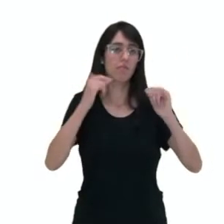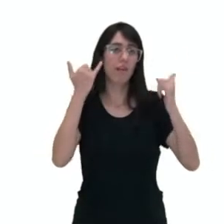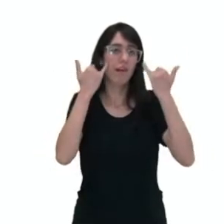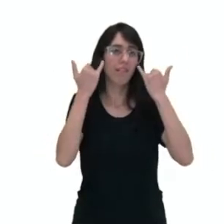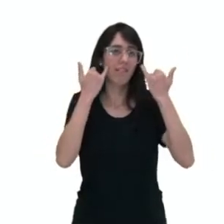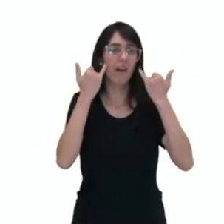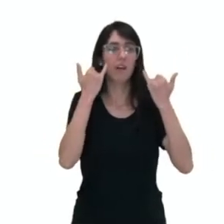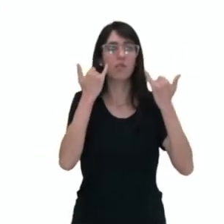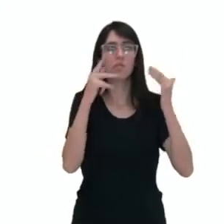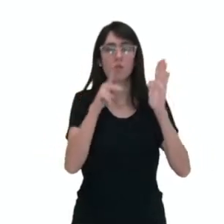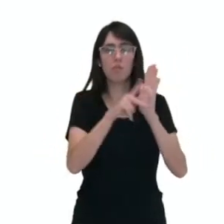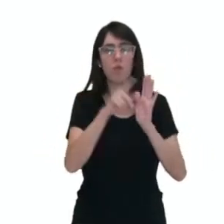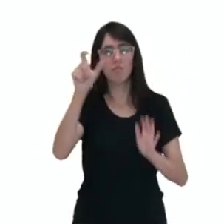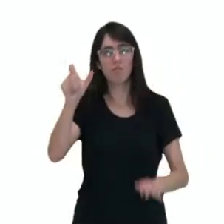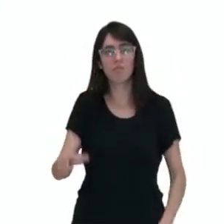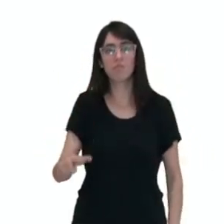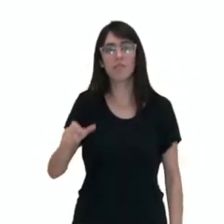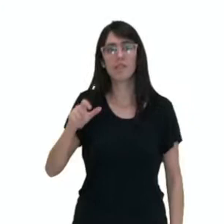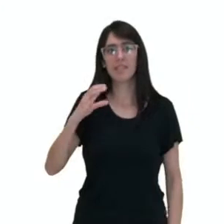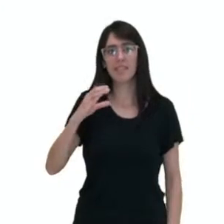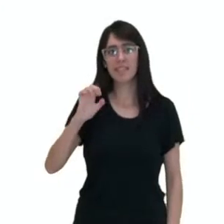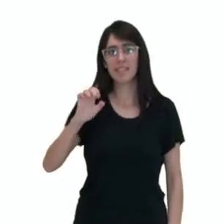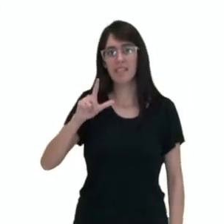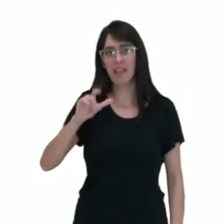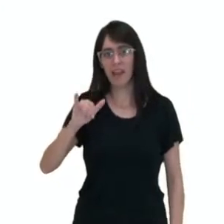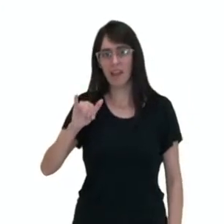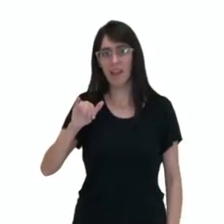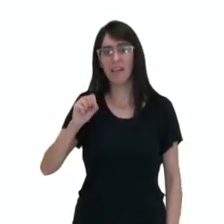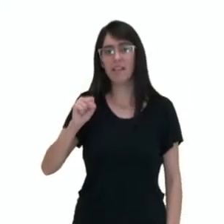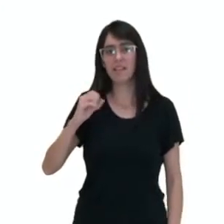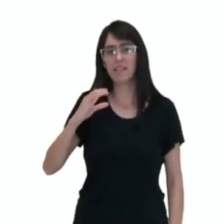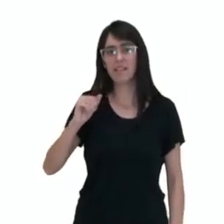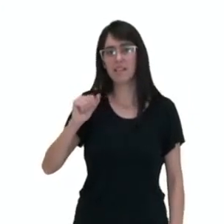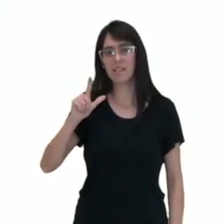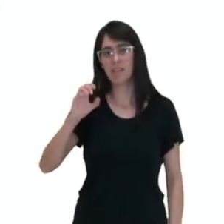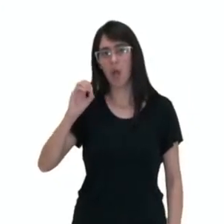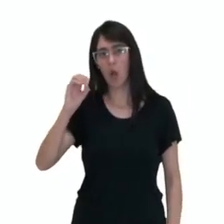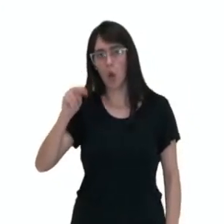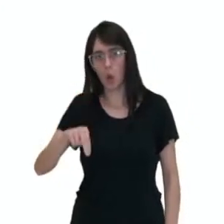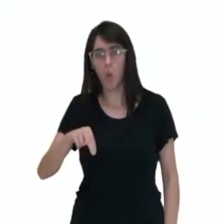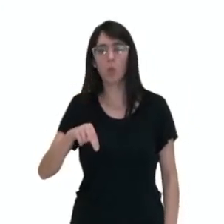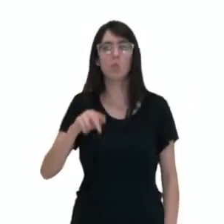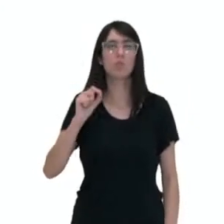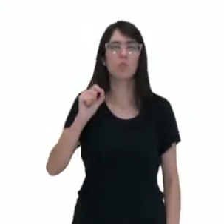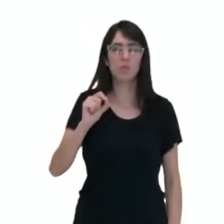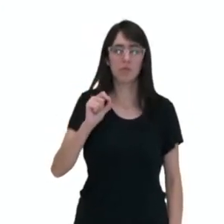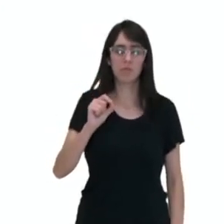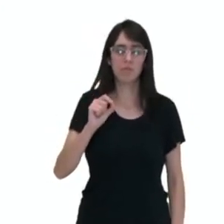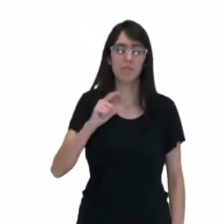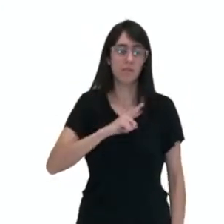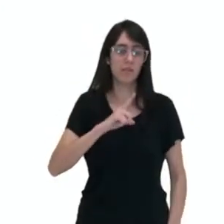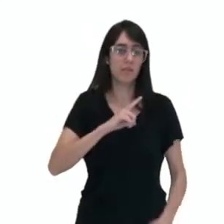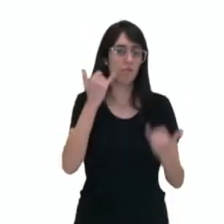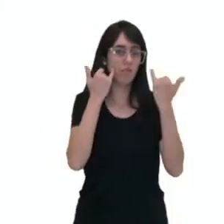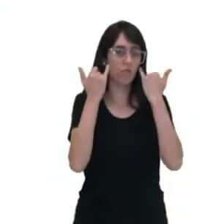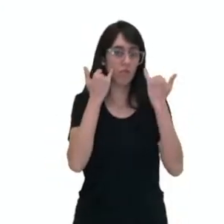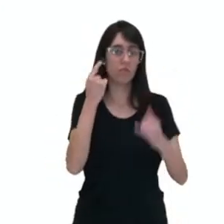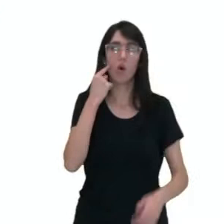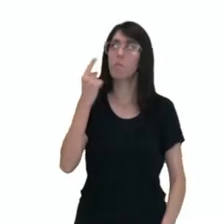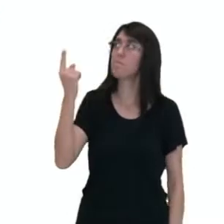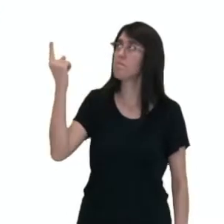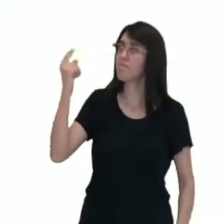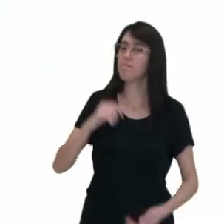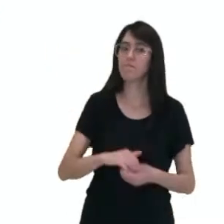Scalon, tá? Que ela fez uma pesquisa com base em dados do IBGE. Então, nós vamos ter os seguintes dados aqui, ó. No